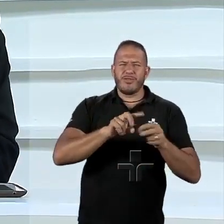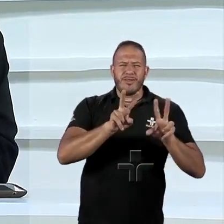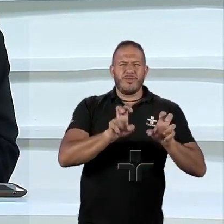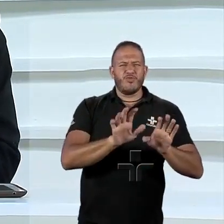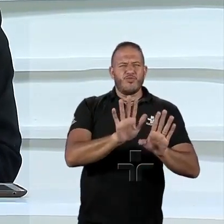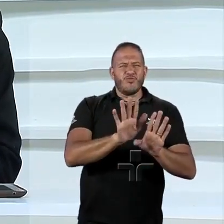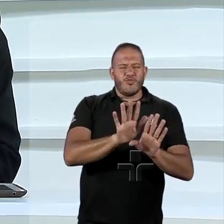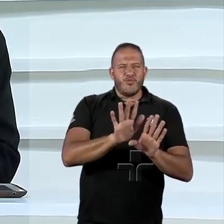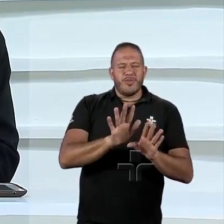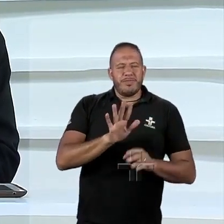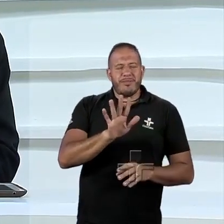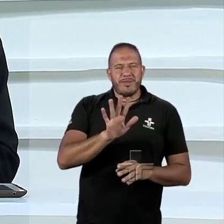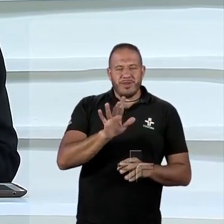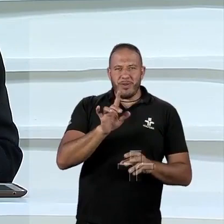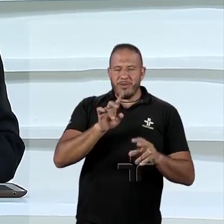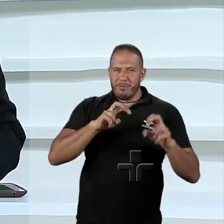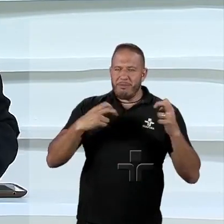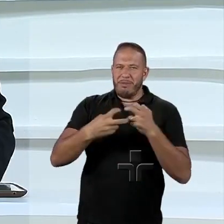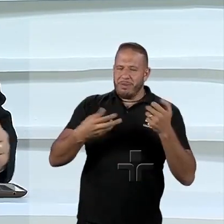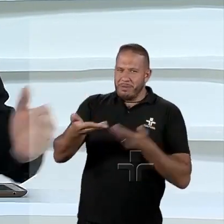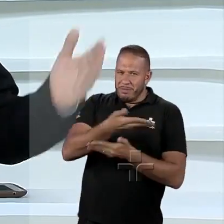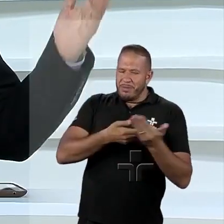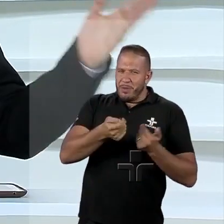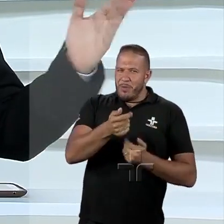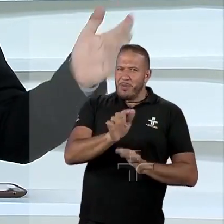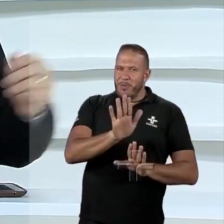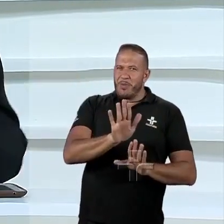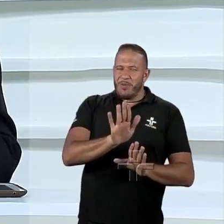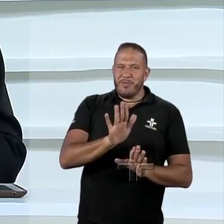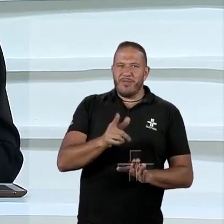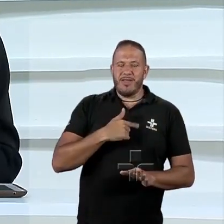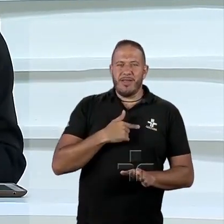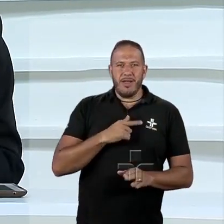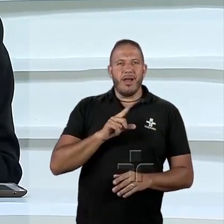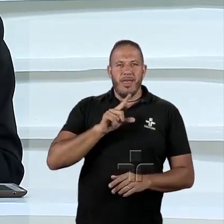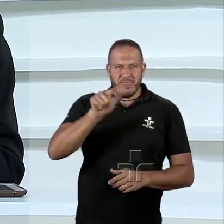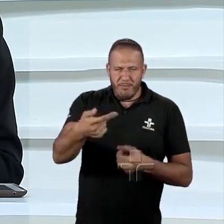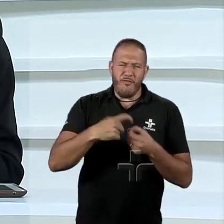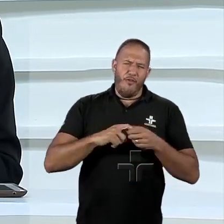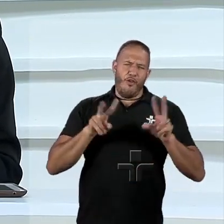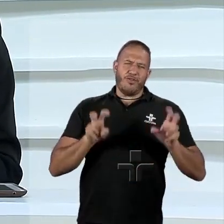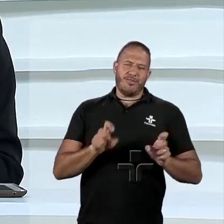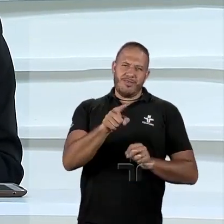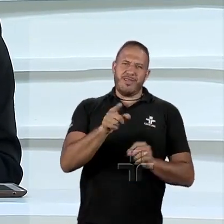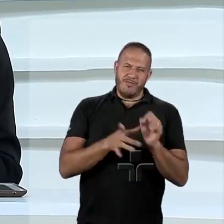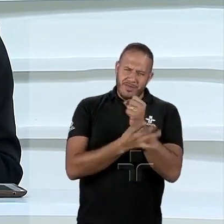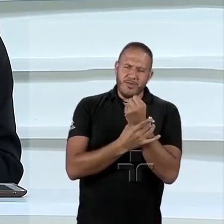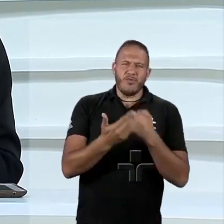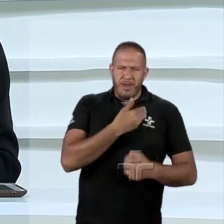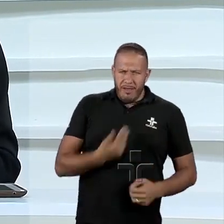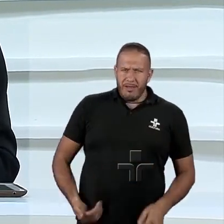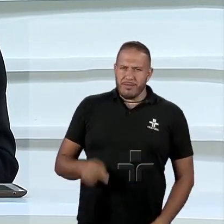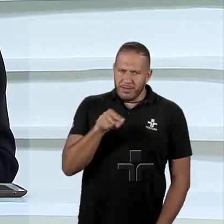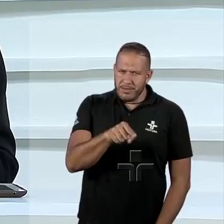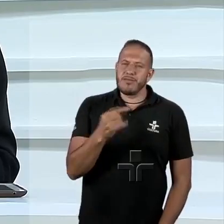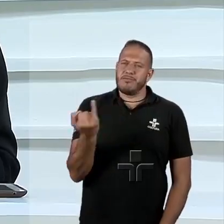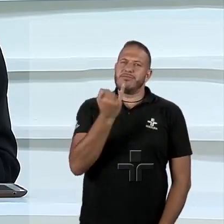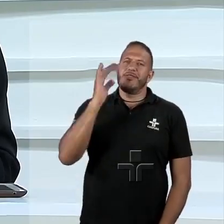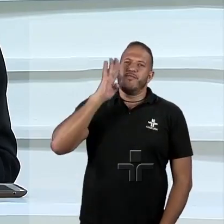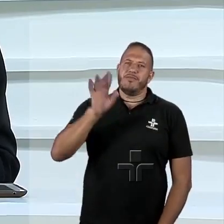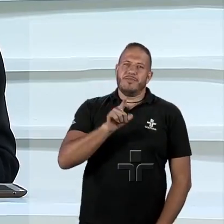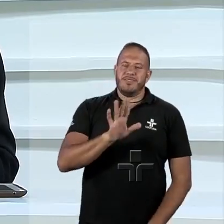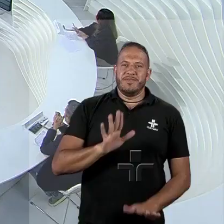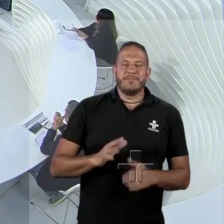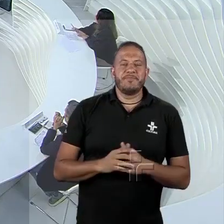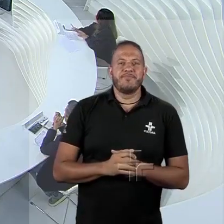só dar uma rodadinha aqui com os nossos jornalistas. Poderemos voltar ao Vamos voltar, certamente. Segurança é um dos temas fundamentais. Eu